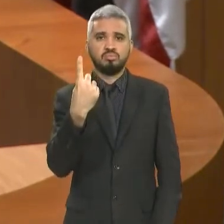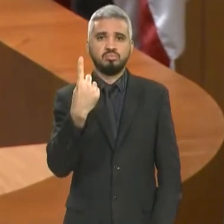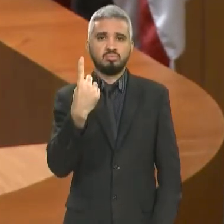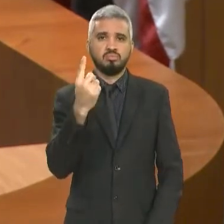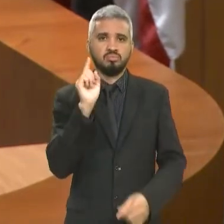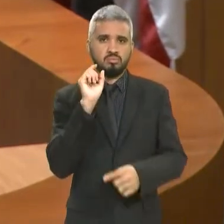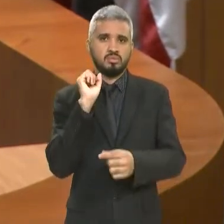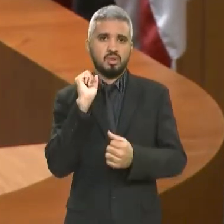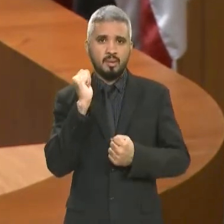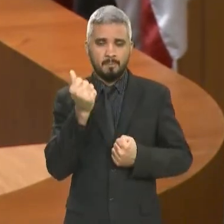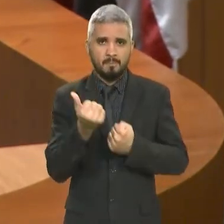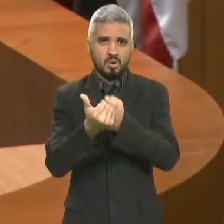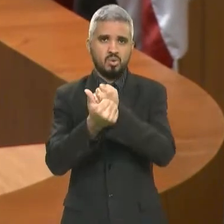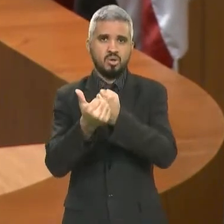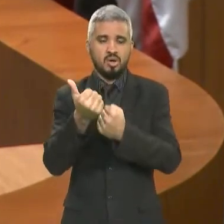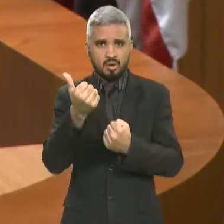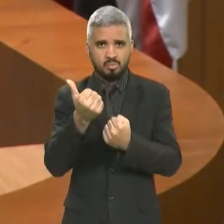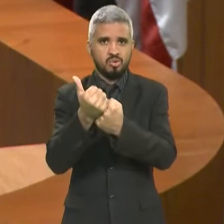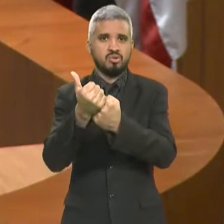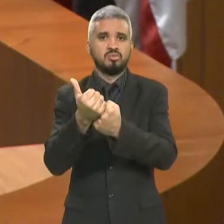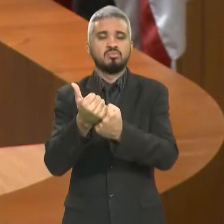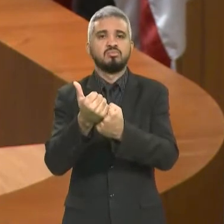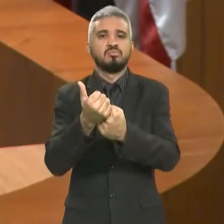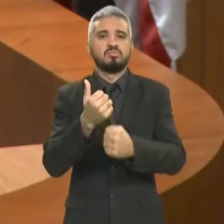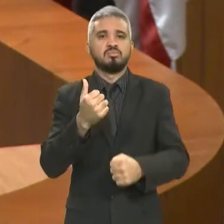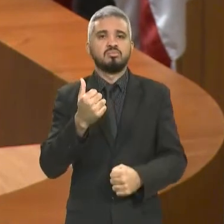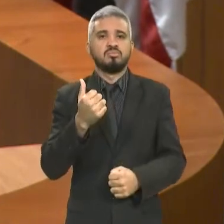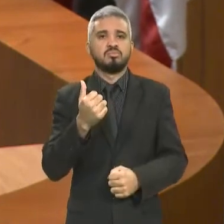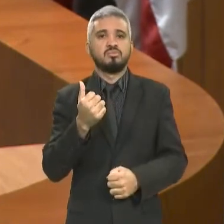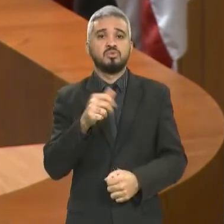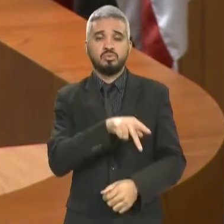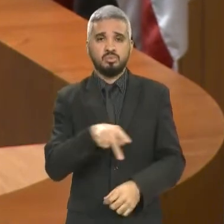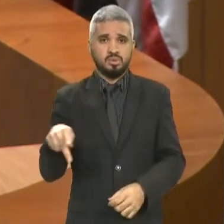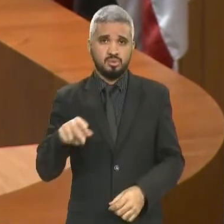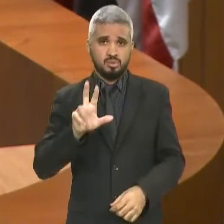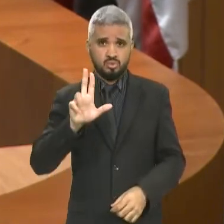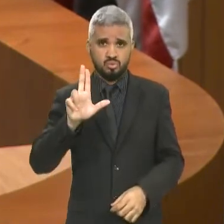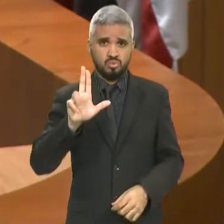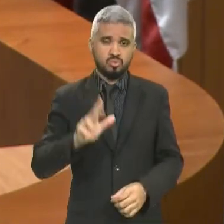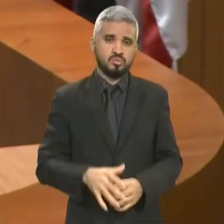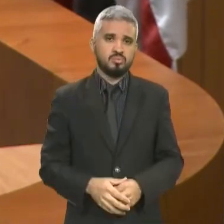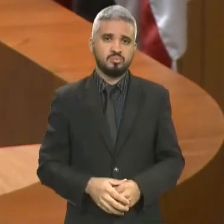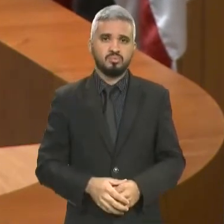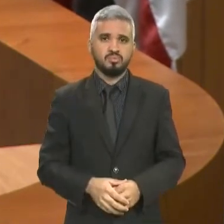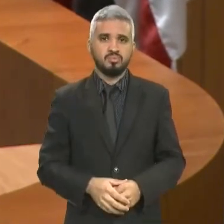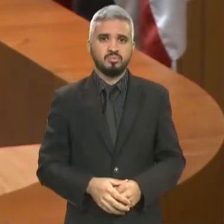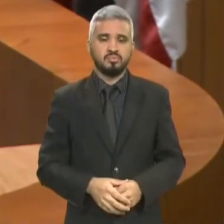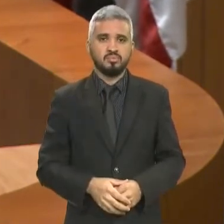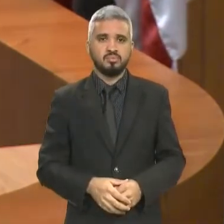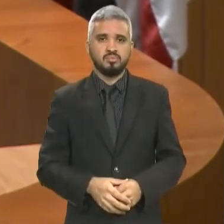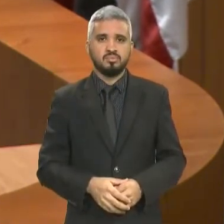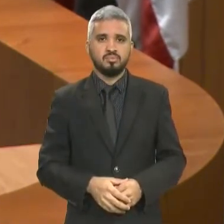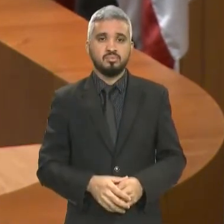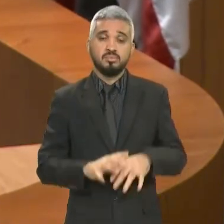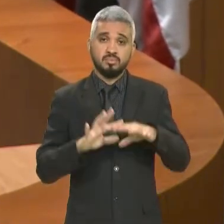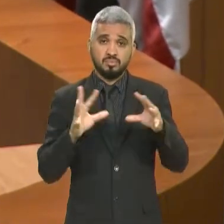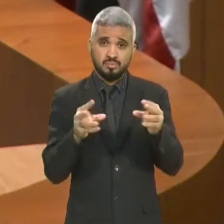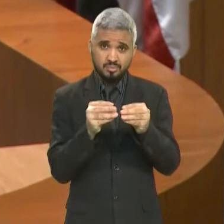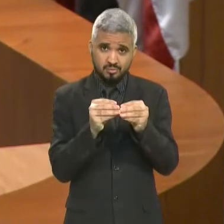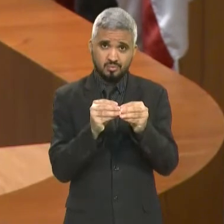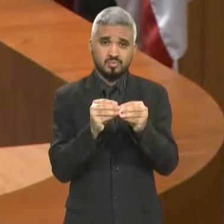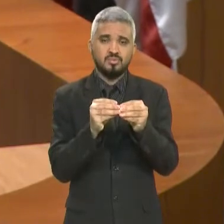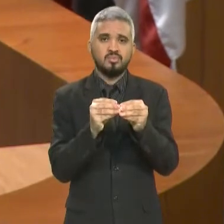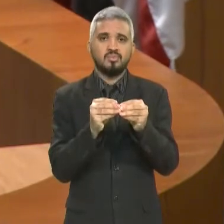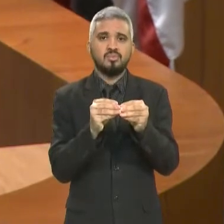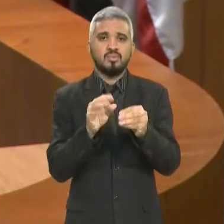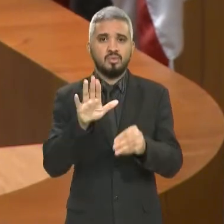aqui no nosso estado pela reeleição do presidente Lula. E finalizo mesmo dizendo que nós temos que ter um cuidado,